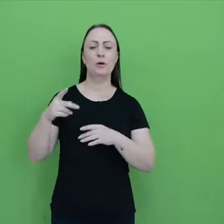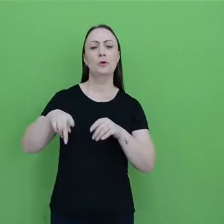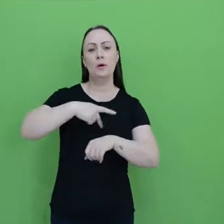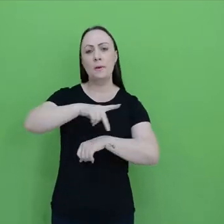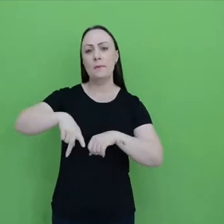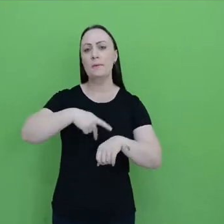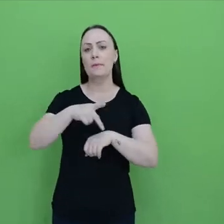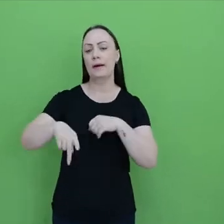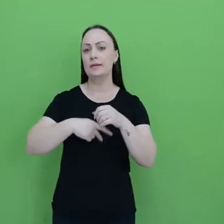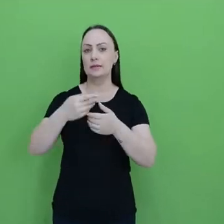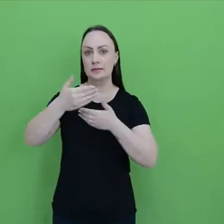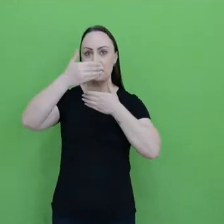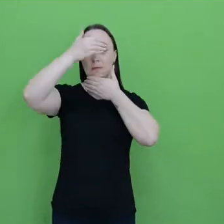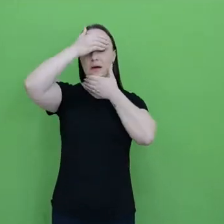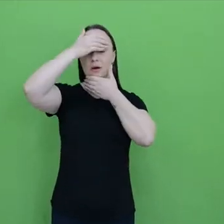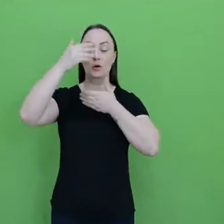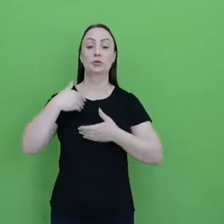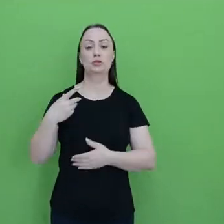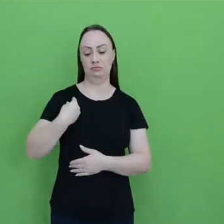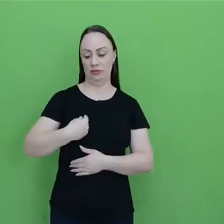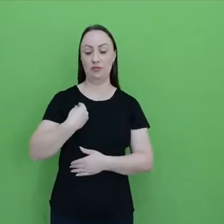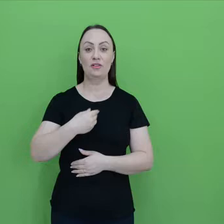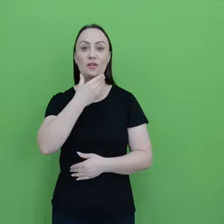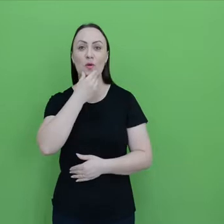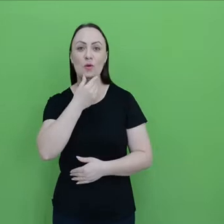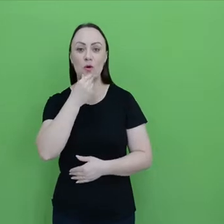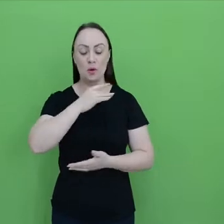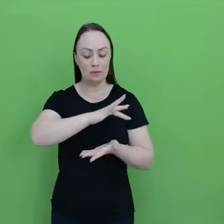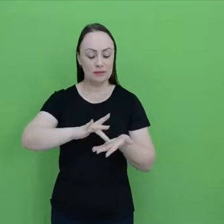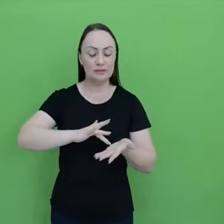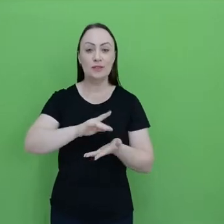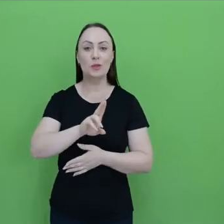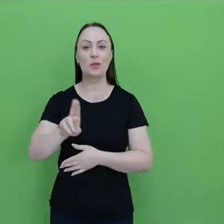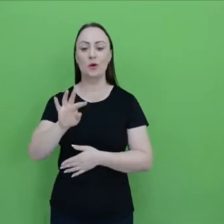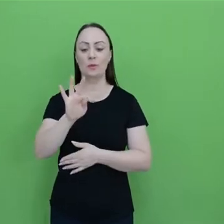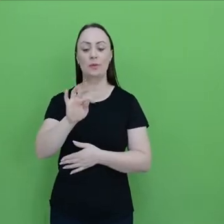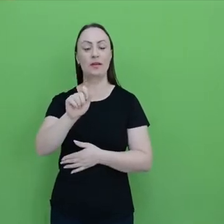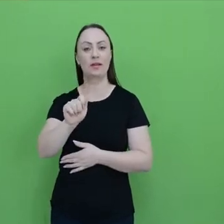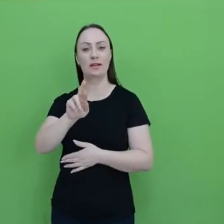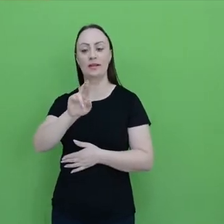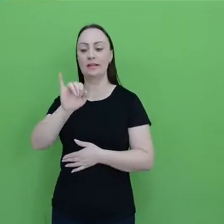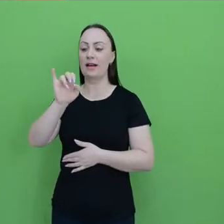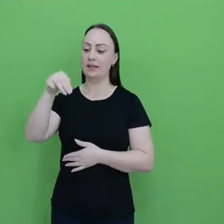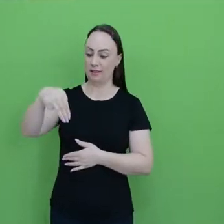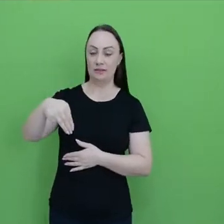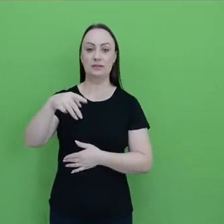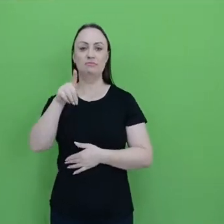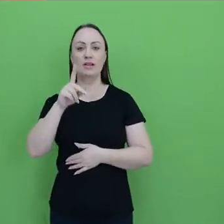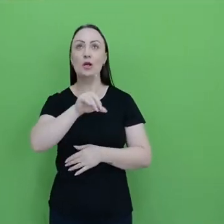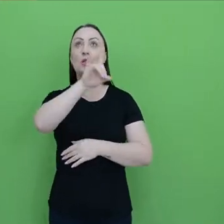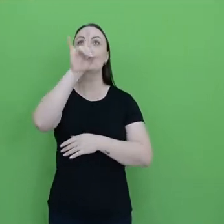muitos e muitos anos um cigano de nome Tarim. Naquela noite, a lua crescia no